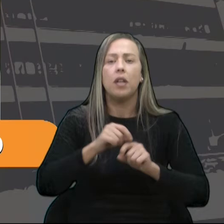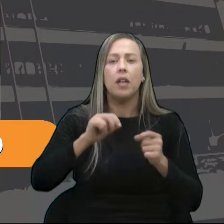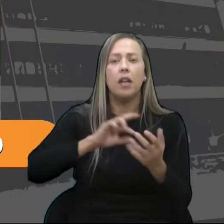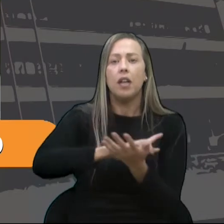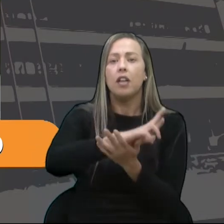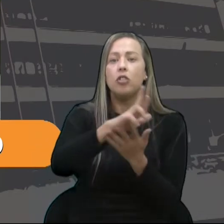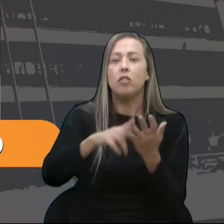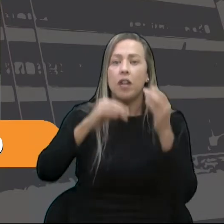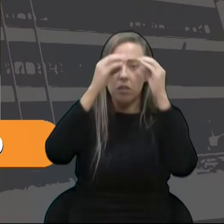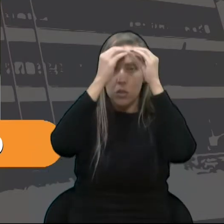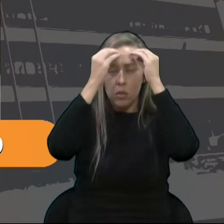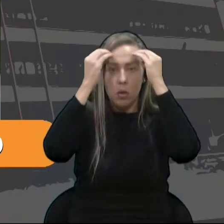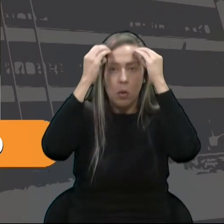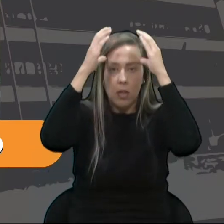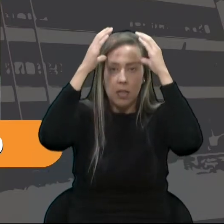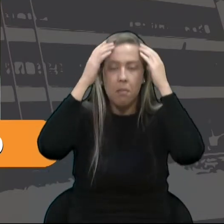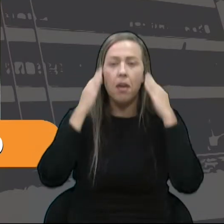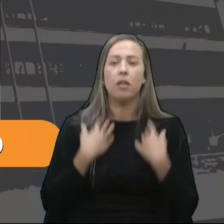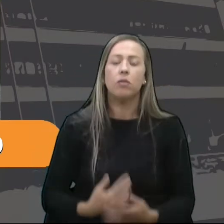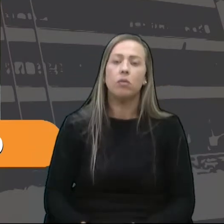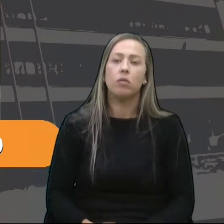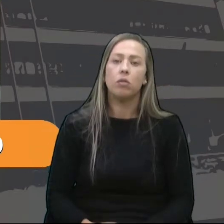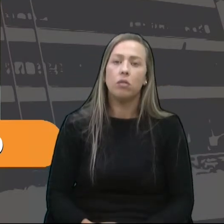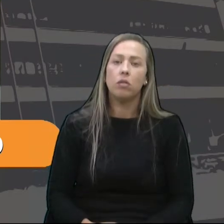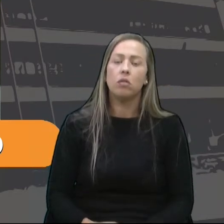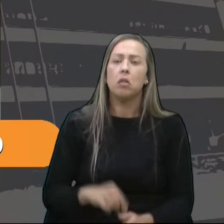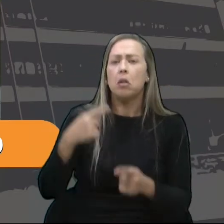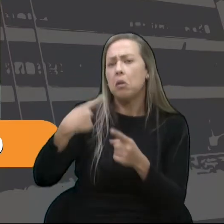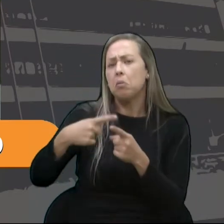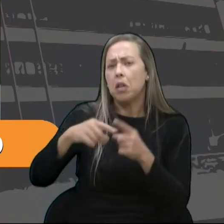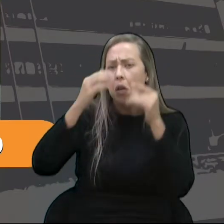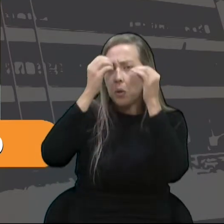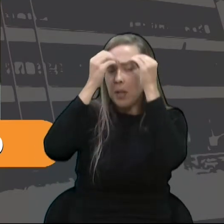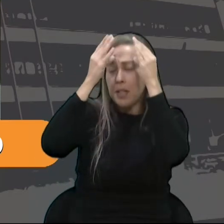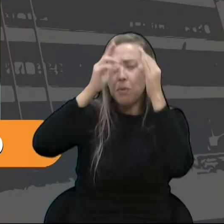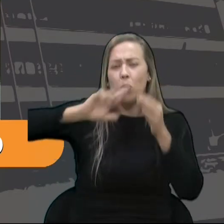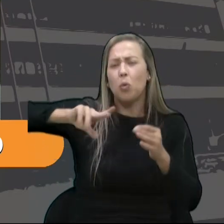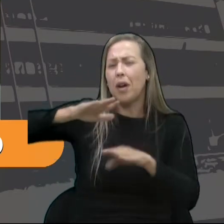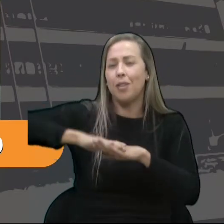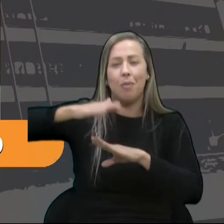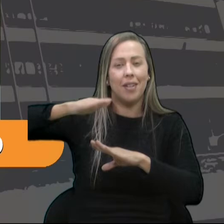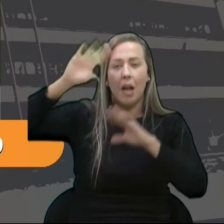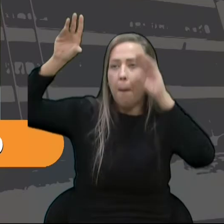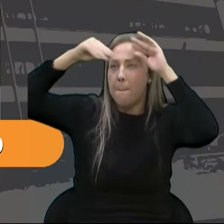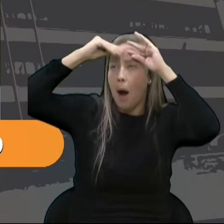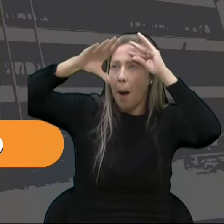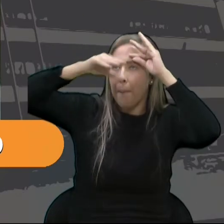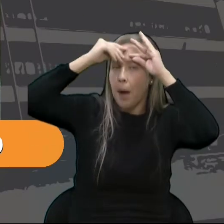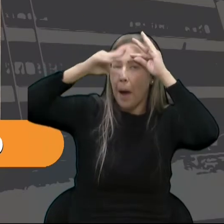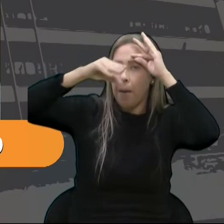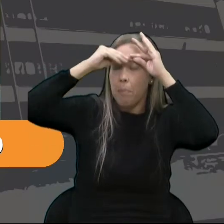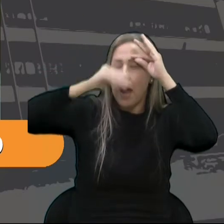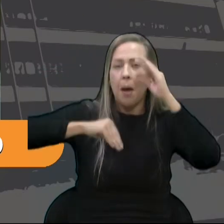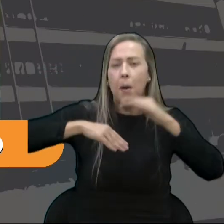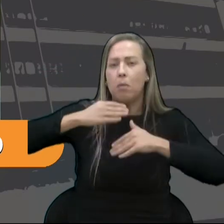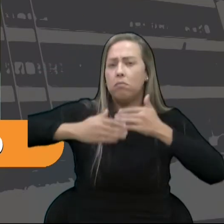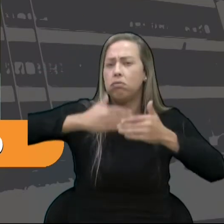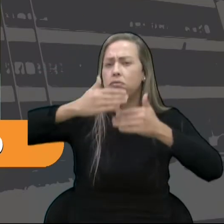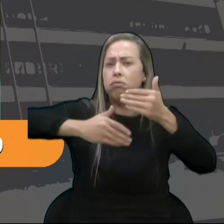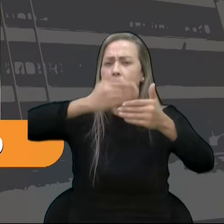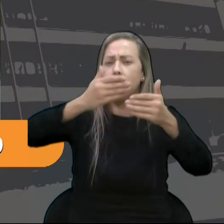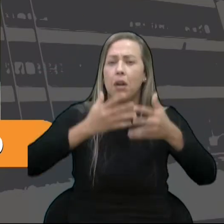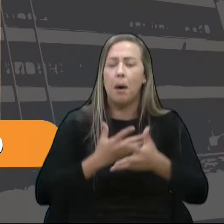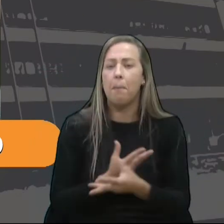de conhecimentos, né? Porque conhecimento nunca é demais. A gente sabe que, por mais que a gente